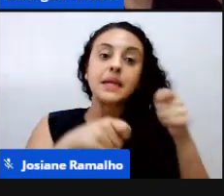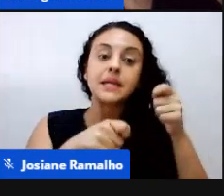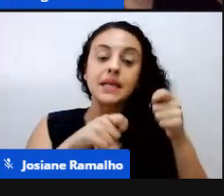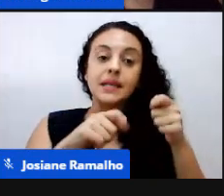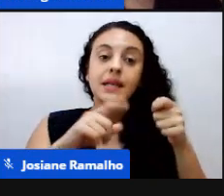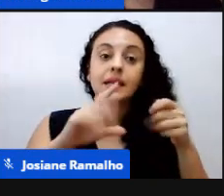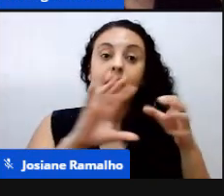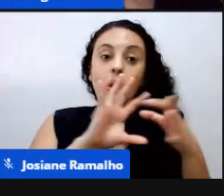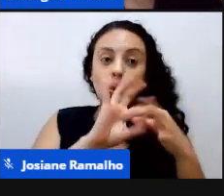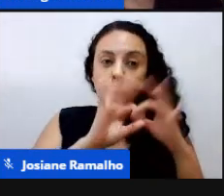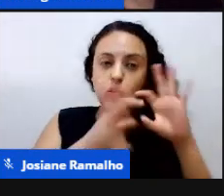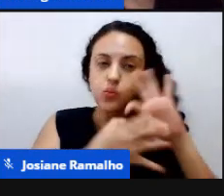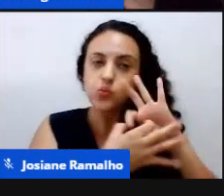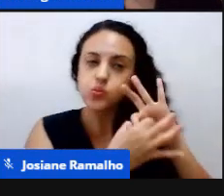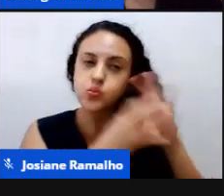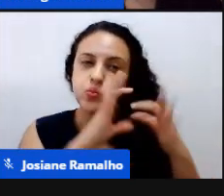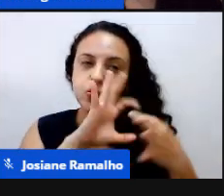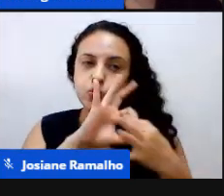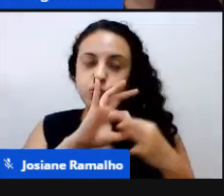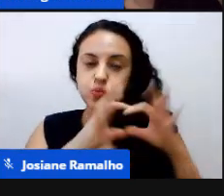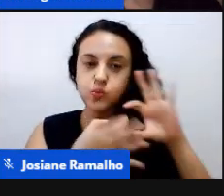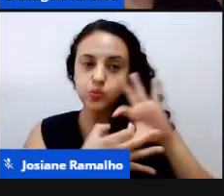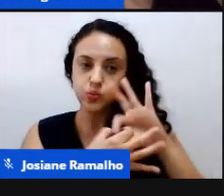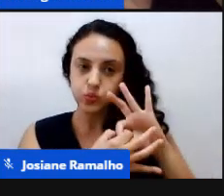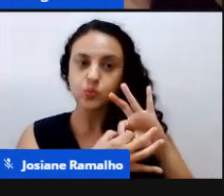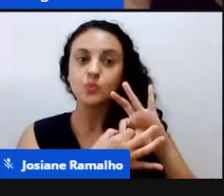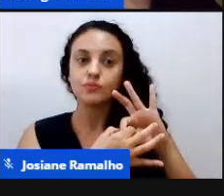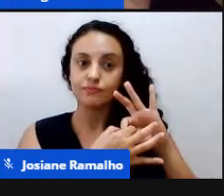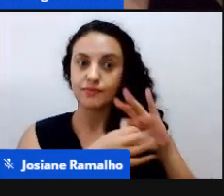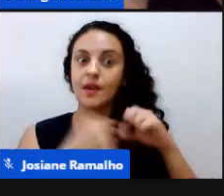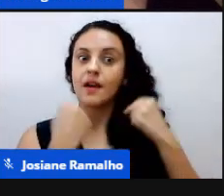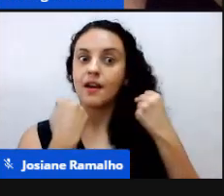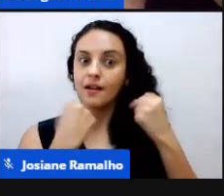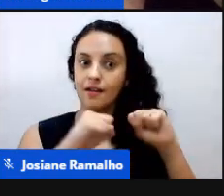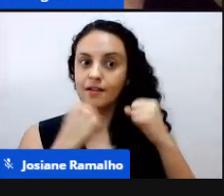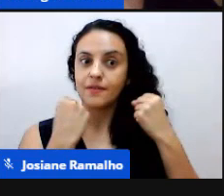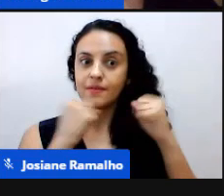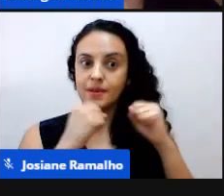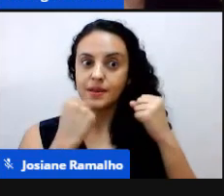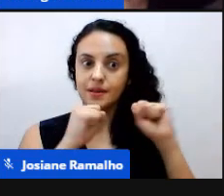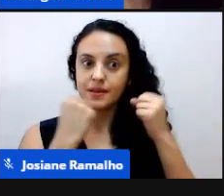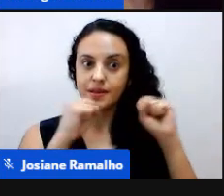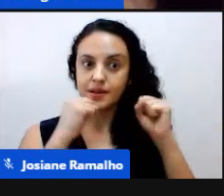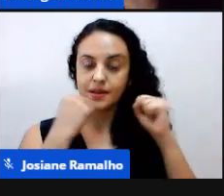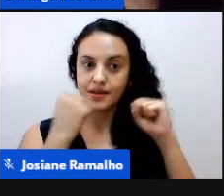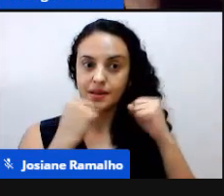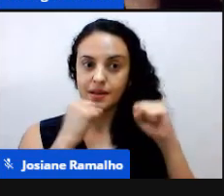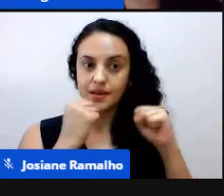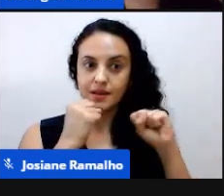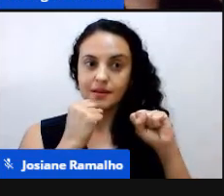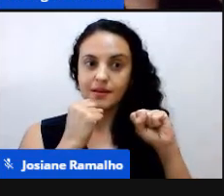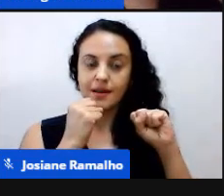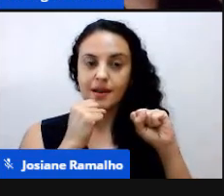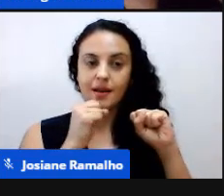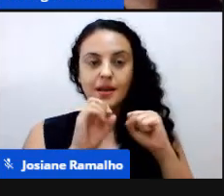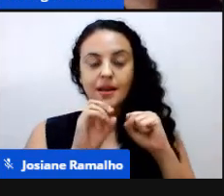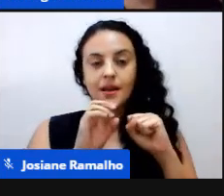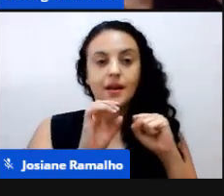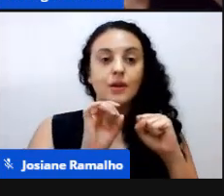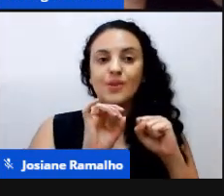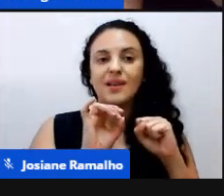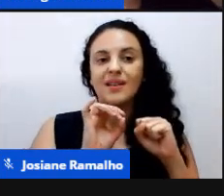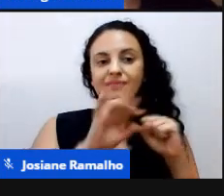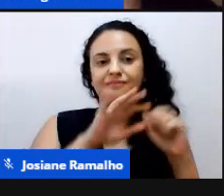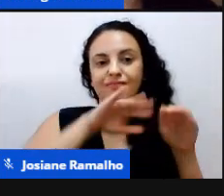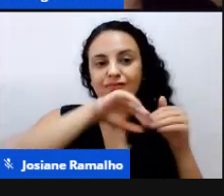interligada, articulada. A educação física, ela não é parte da escola.